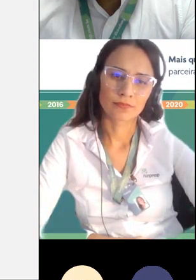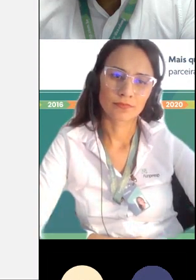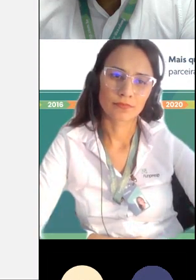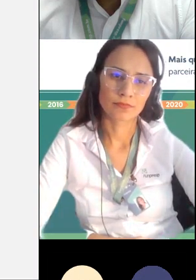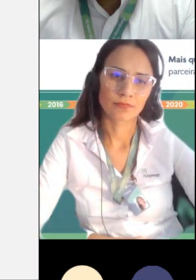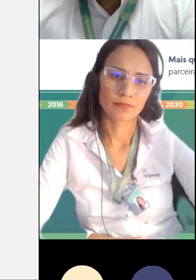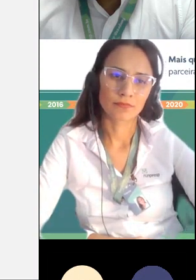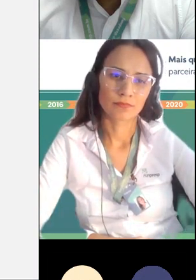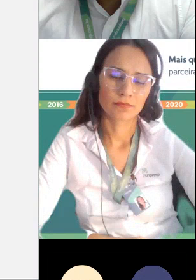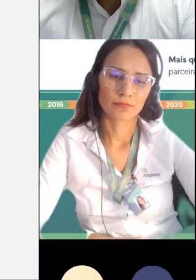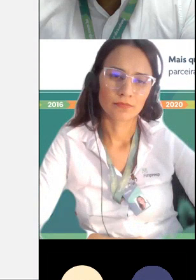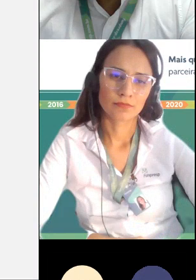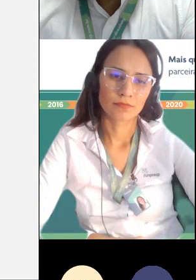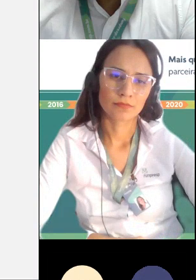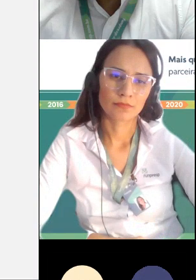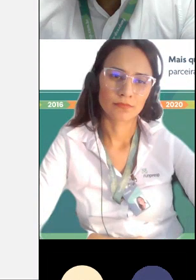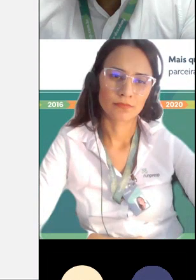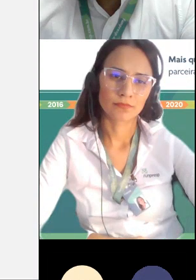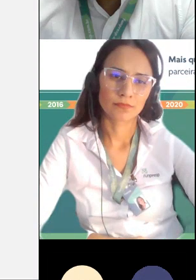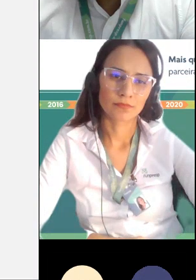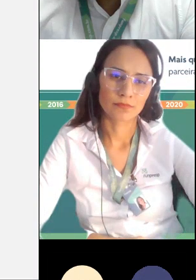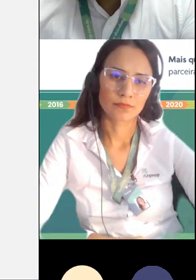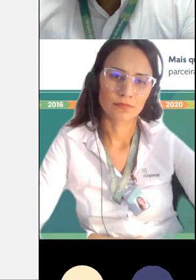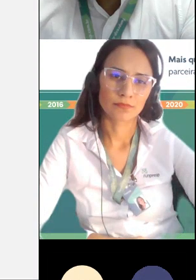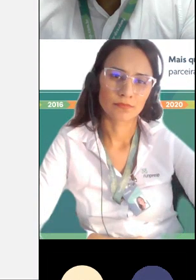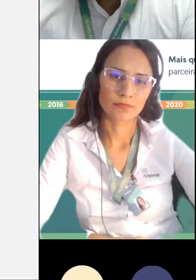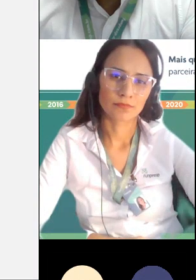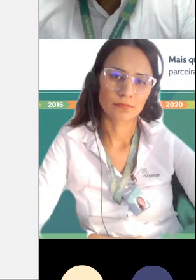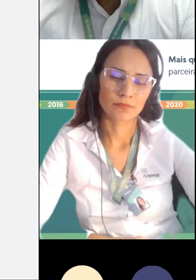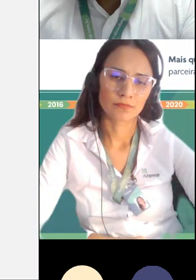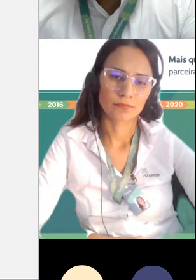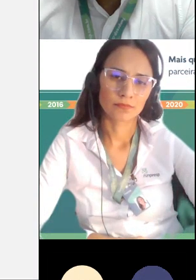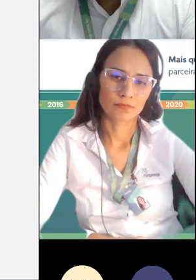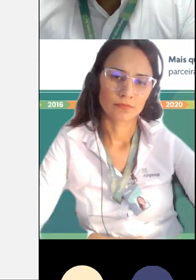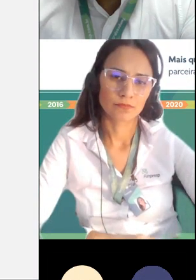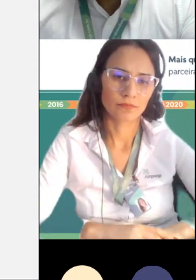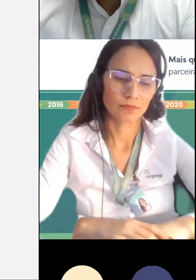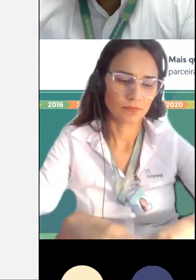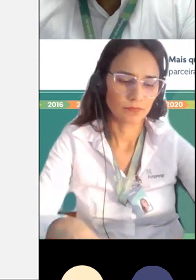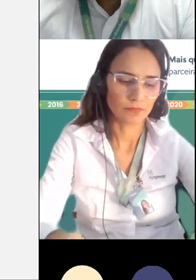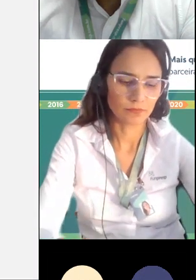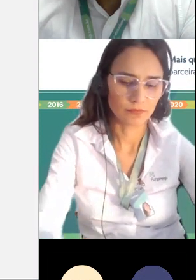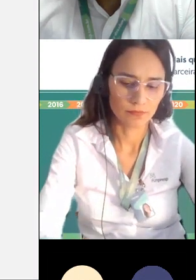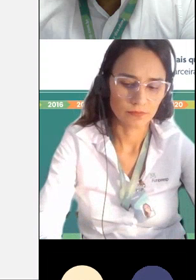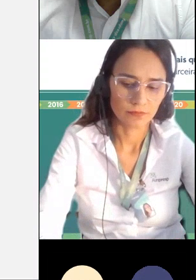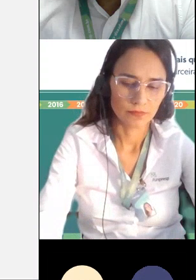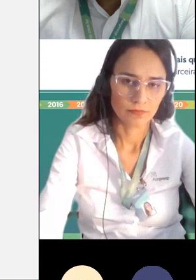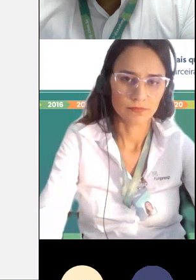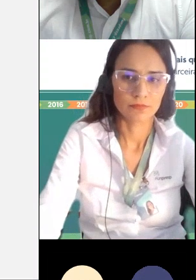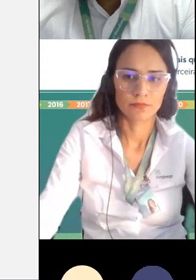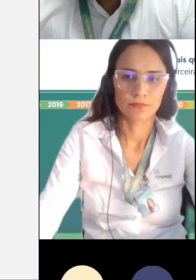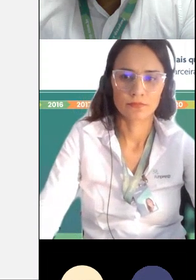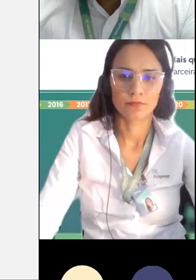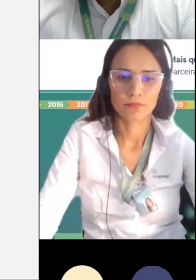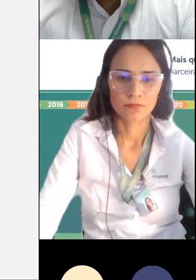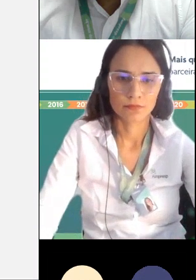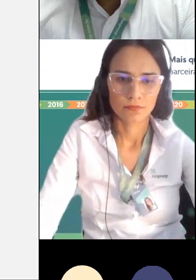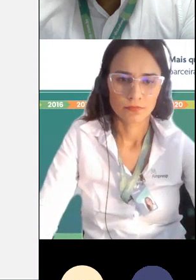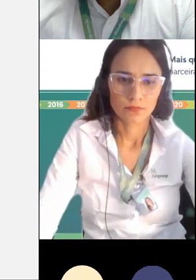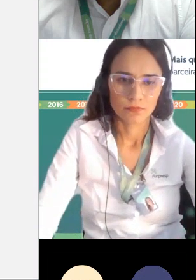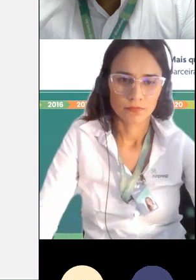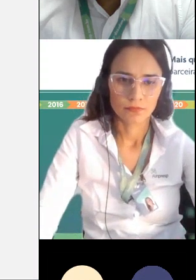no regime de previdência complementar? Então, se você está no regime de previdência complementar, não importa a sua remuneração. Se coloque